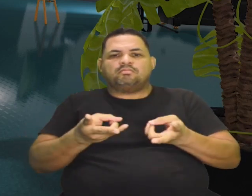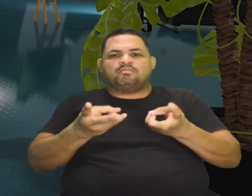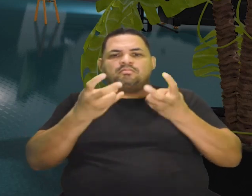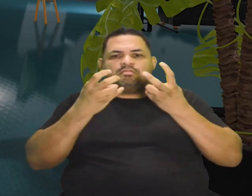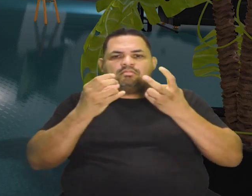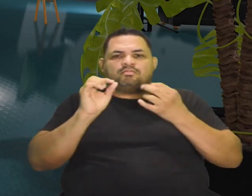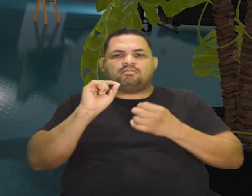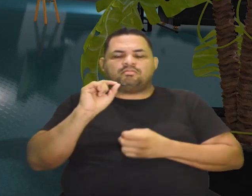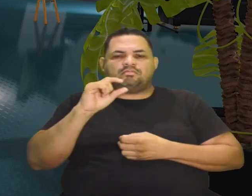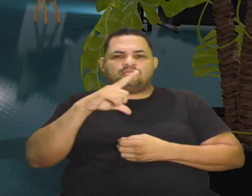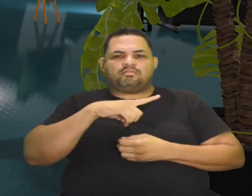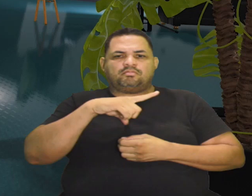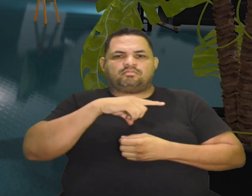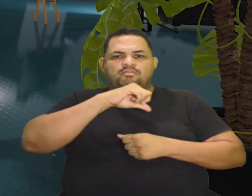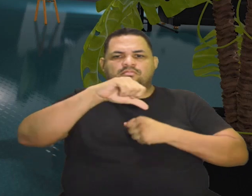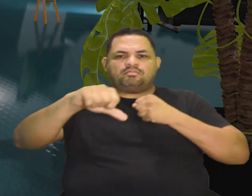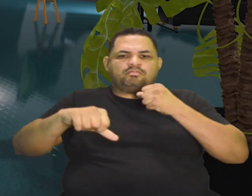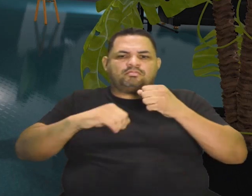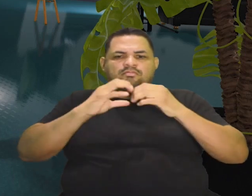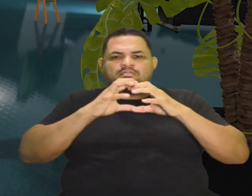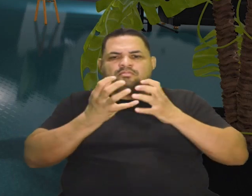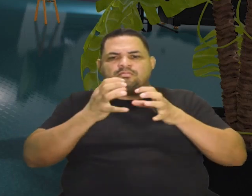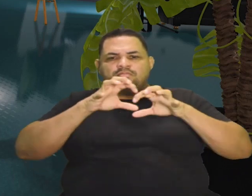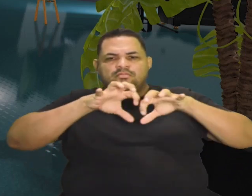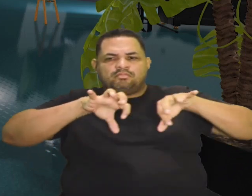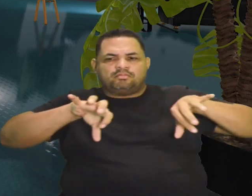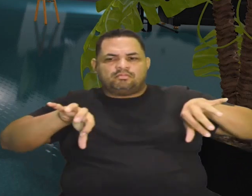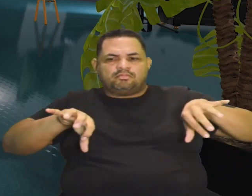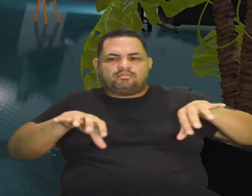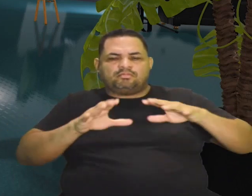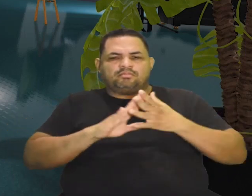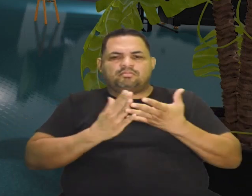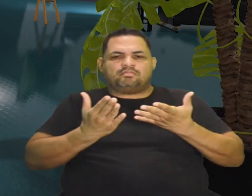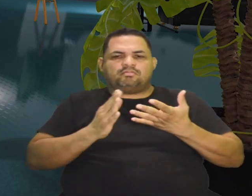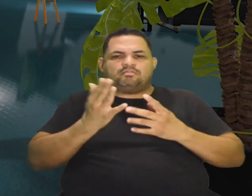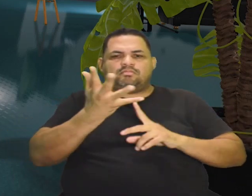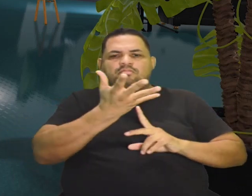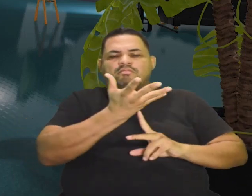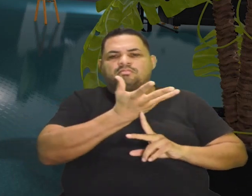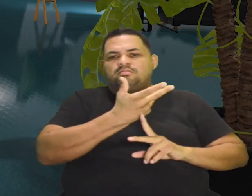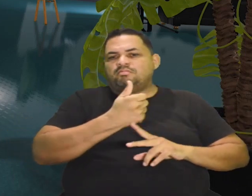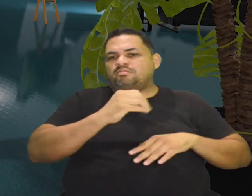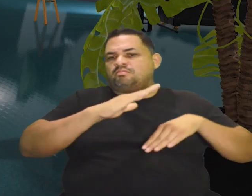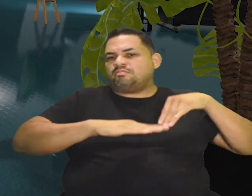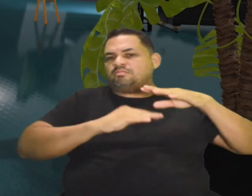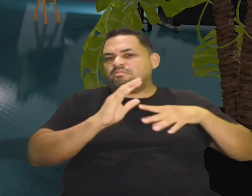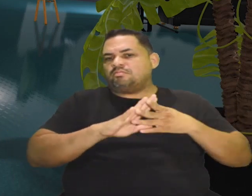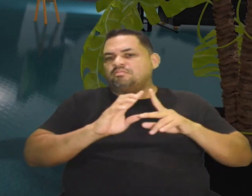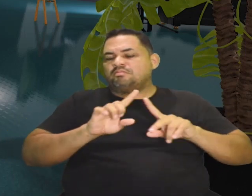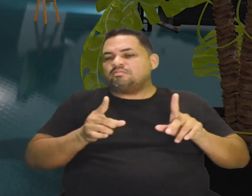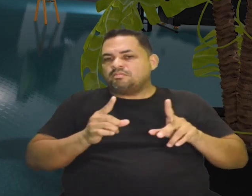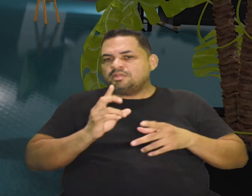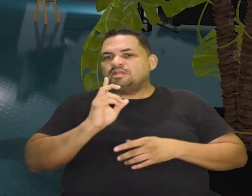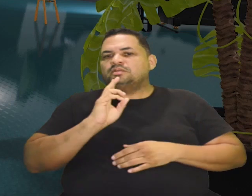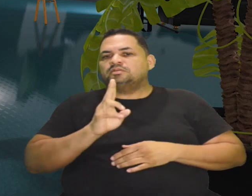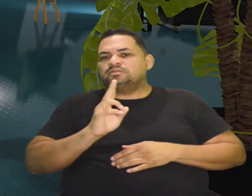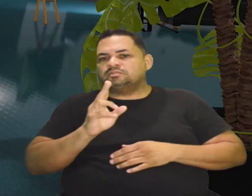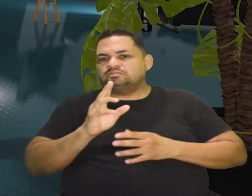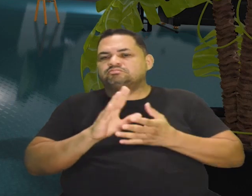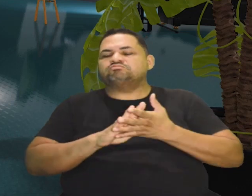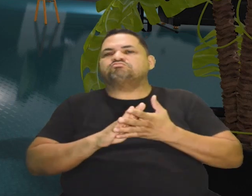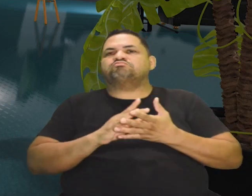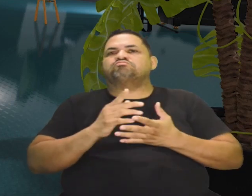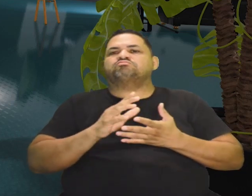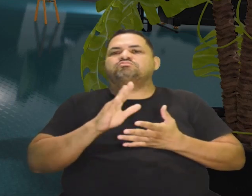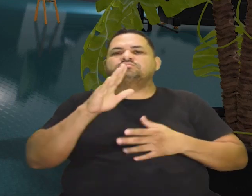que houve mudança, rompimento. Porém, os artistas não deixaram de buscar ainda os temas